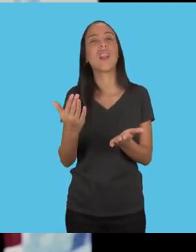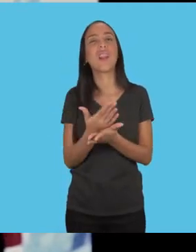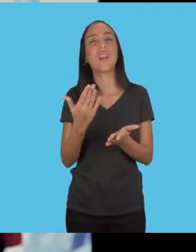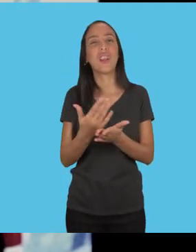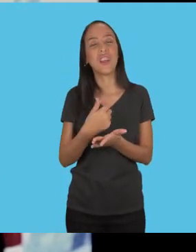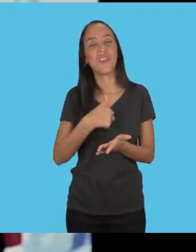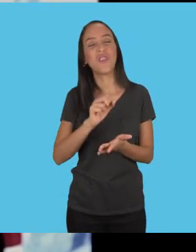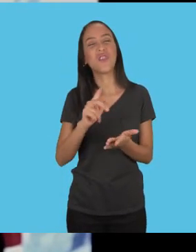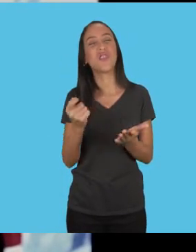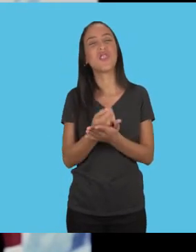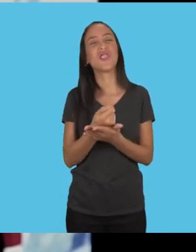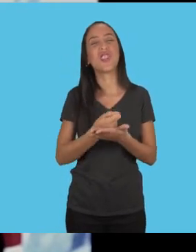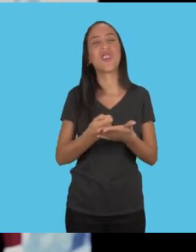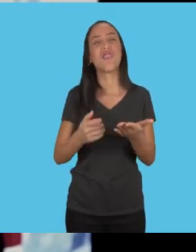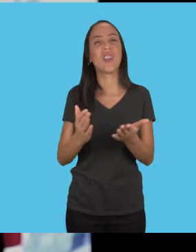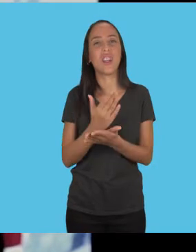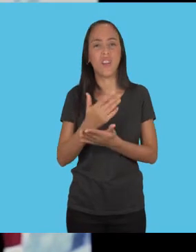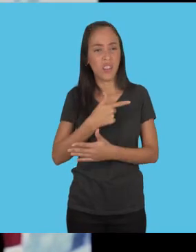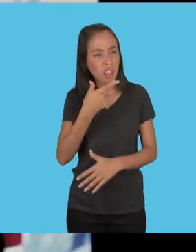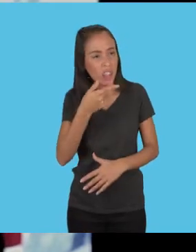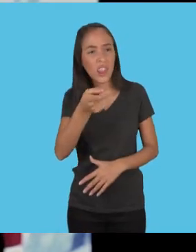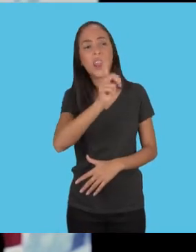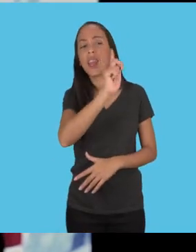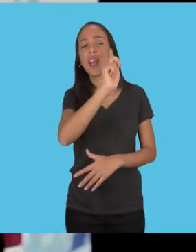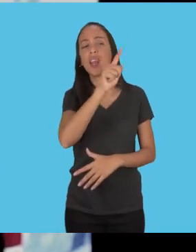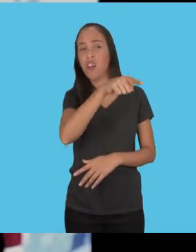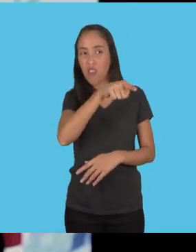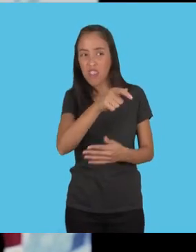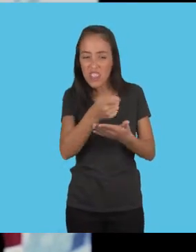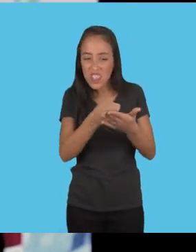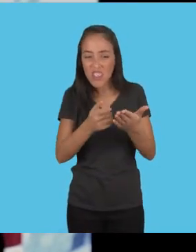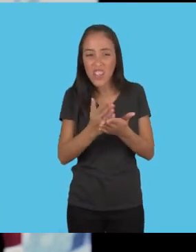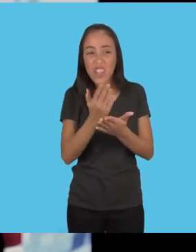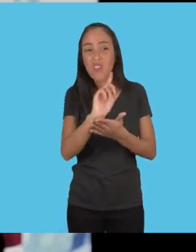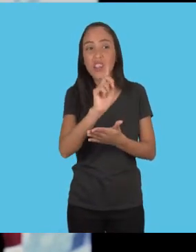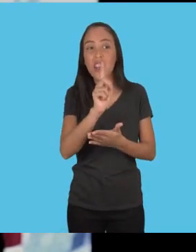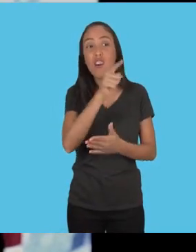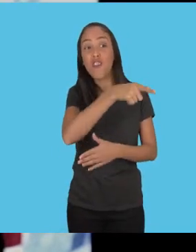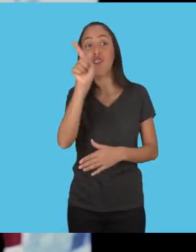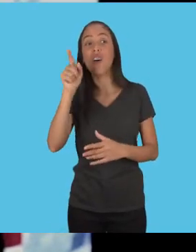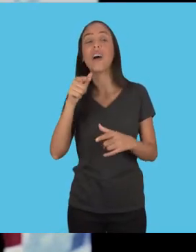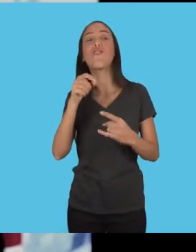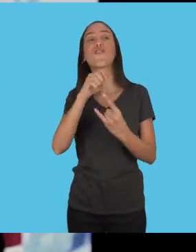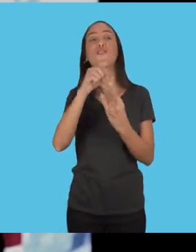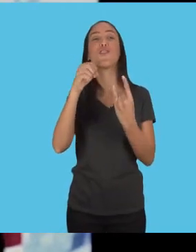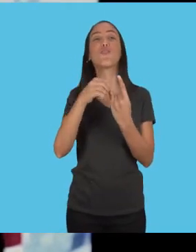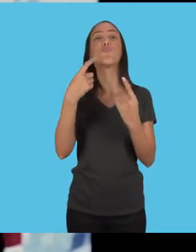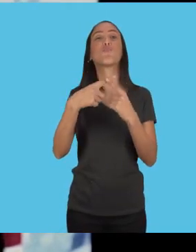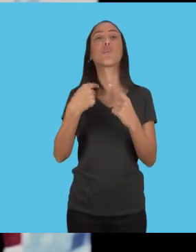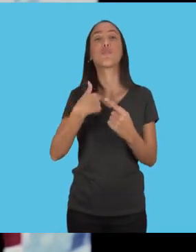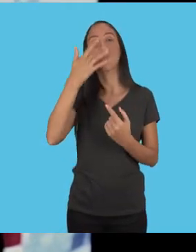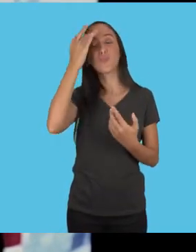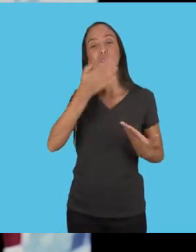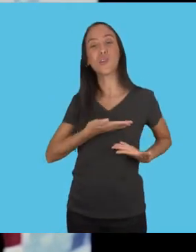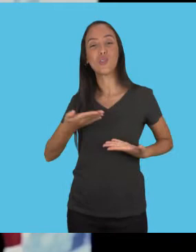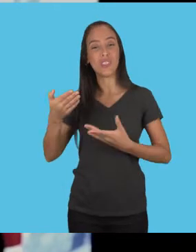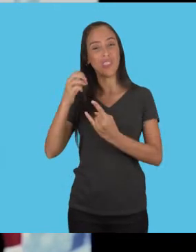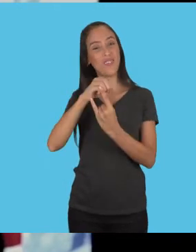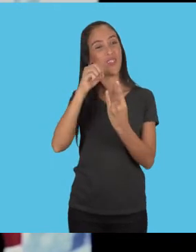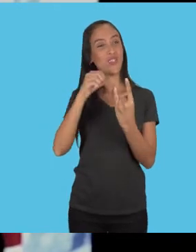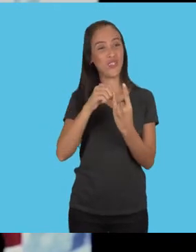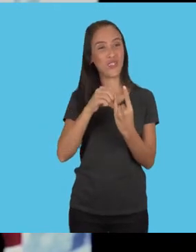meus livros. Eu disse, não, você não vai escrever os seus livros. Você vai para a Fiocruz, que eu fui convidado para ir para a Fiocruz e